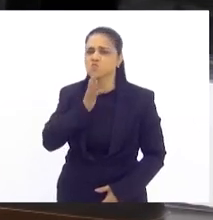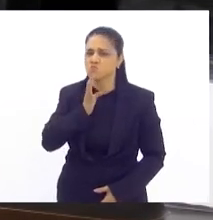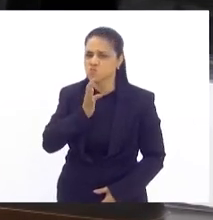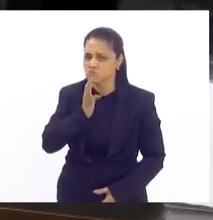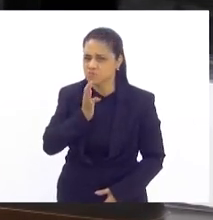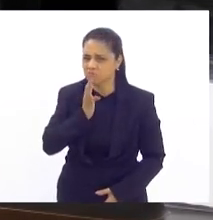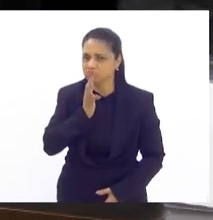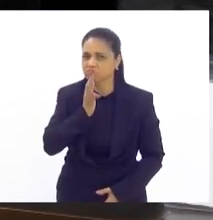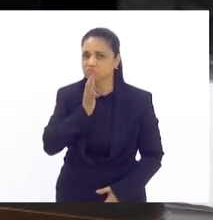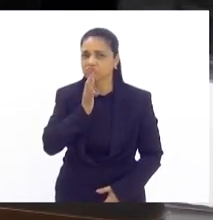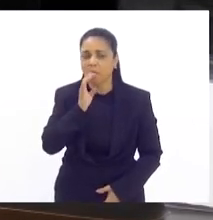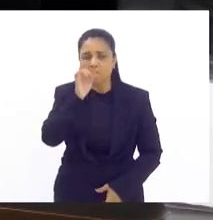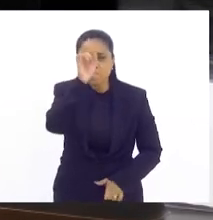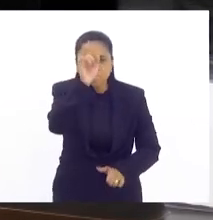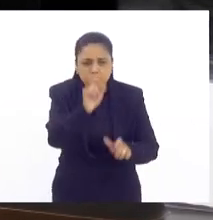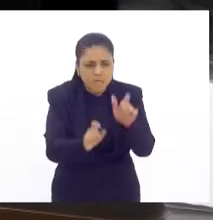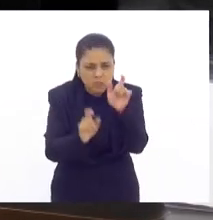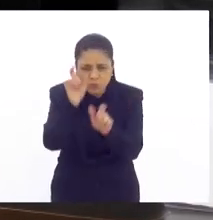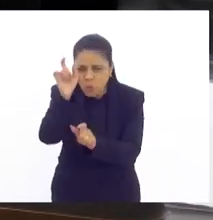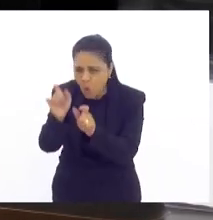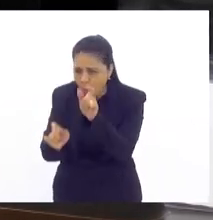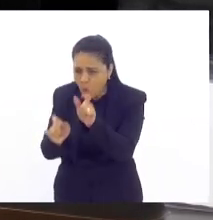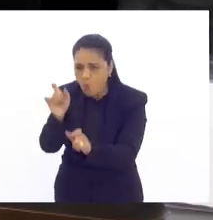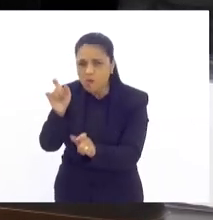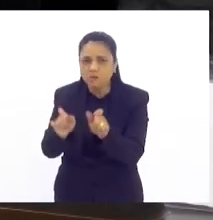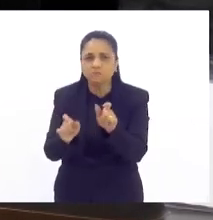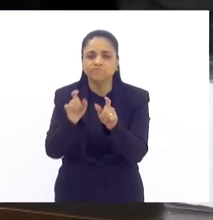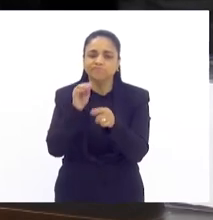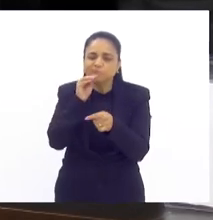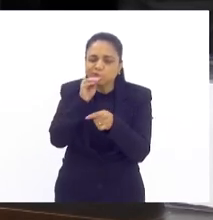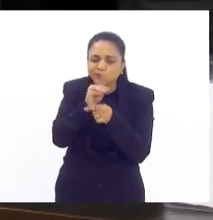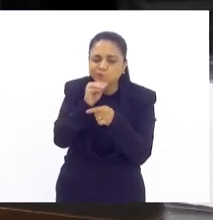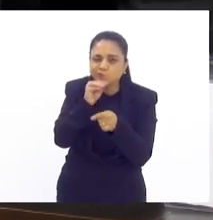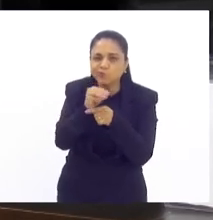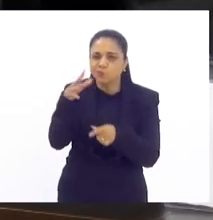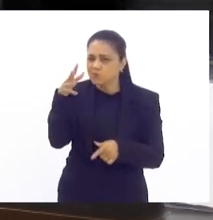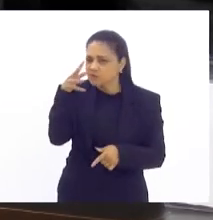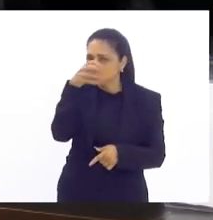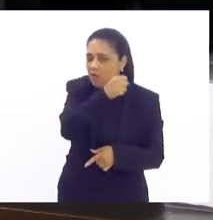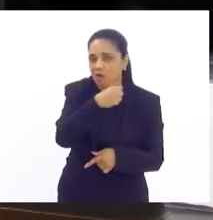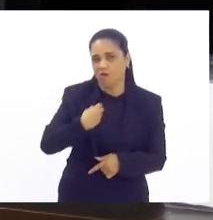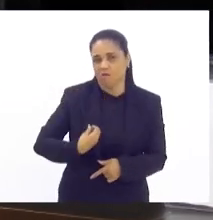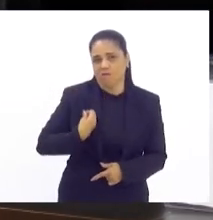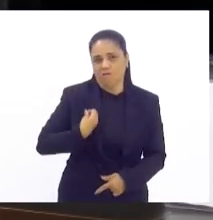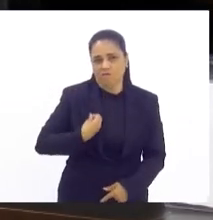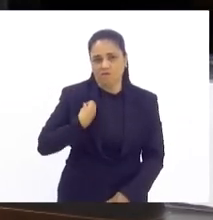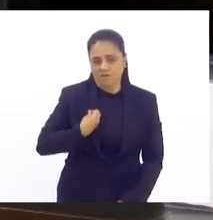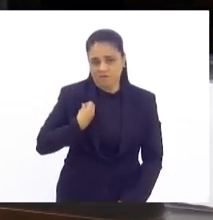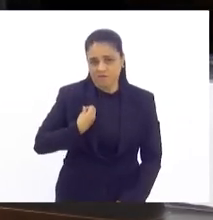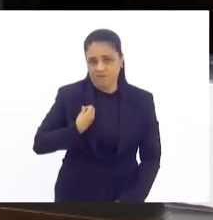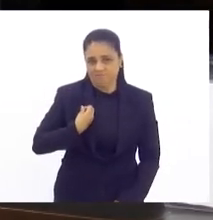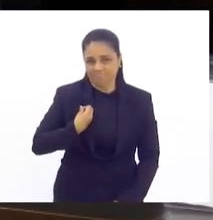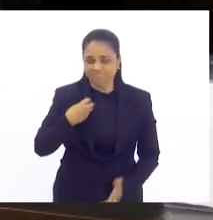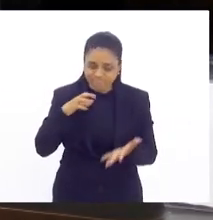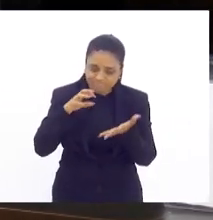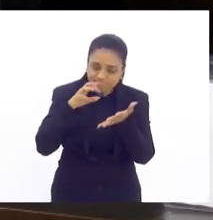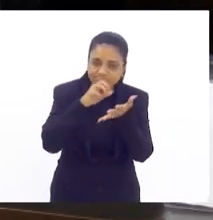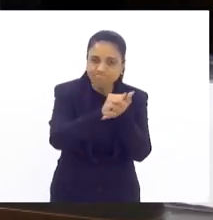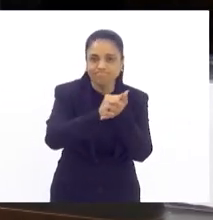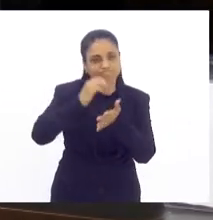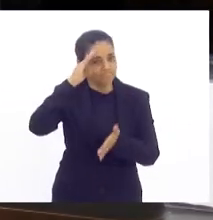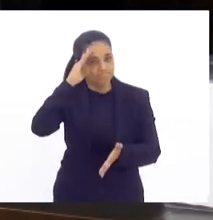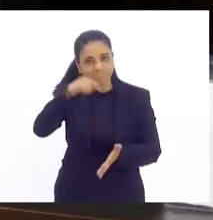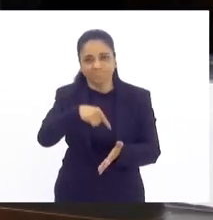para pessoas que cuidam e salvam vidas, né? Vale registrar aqui que